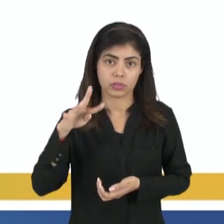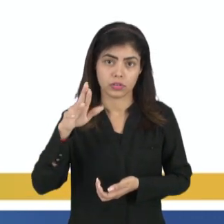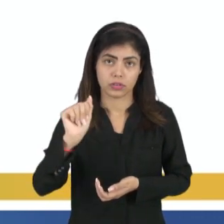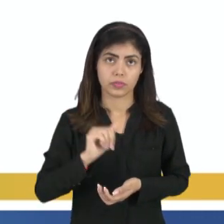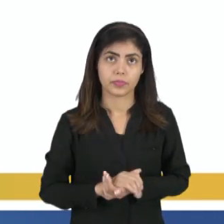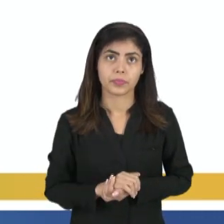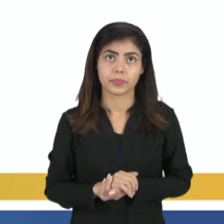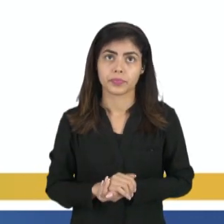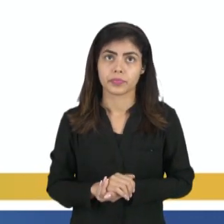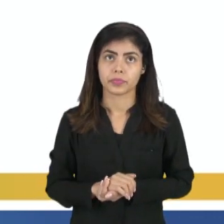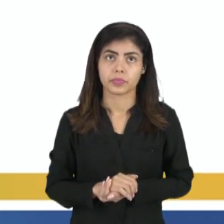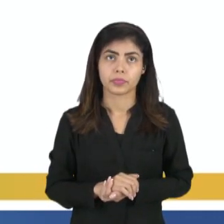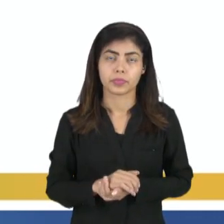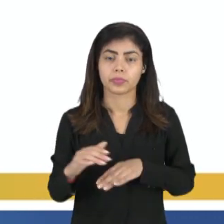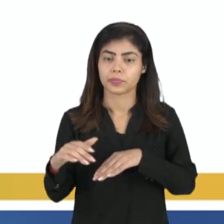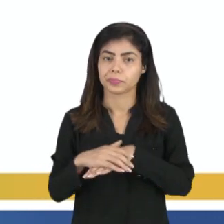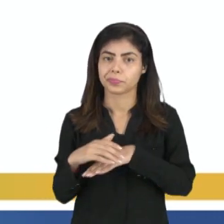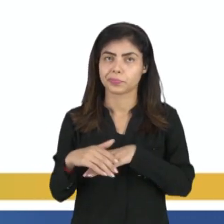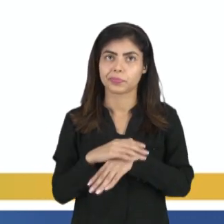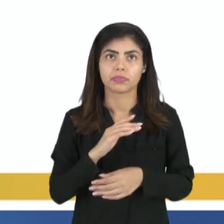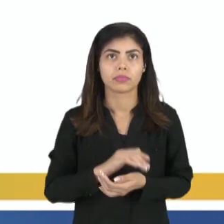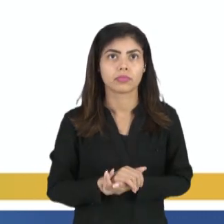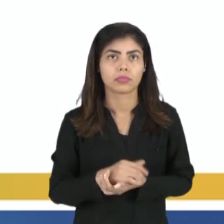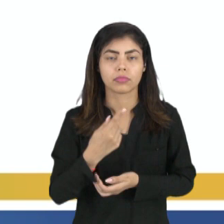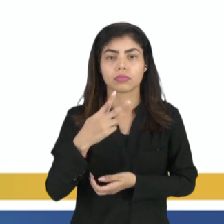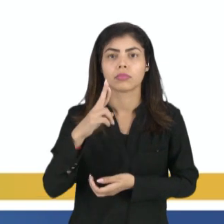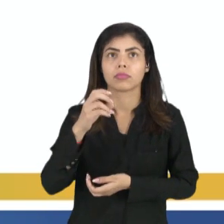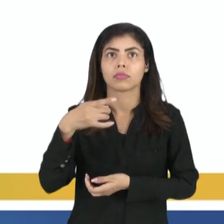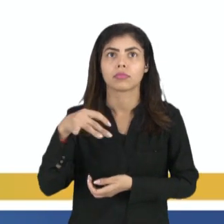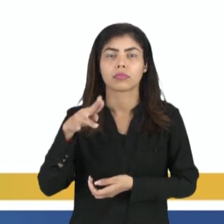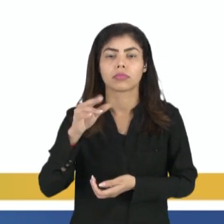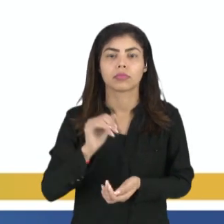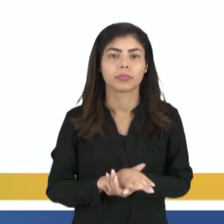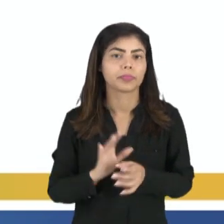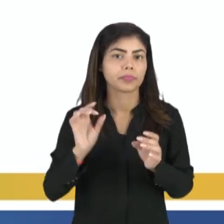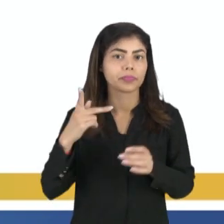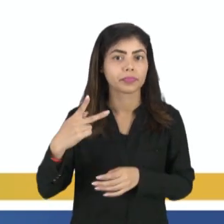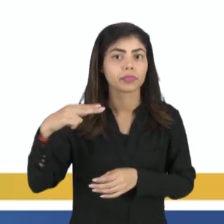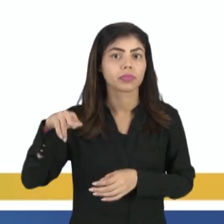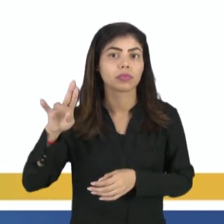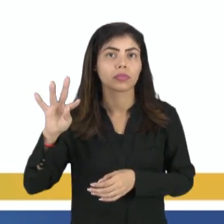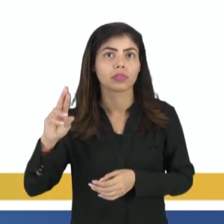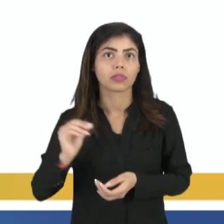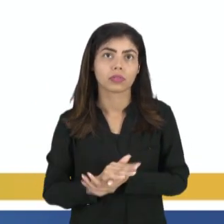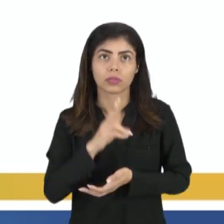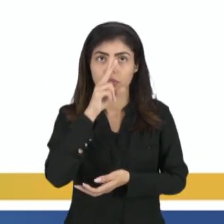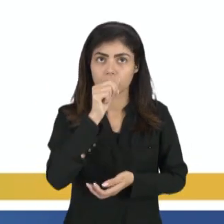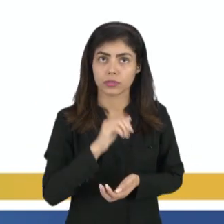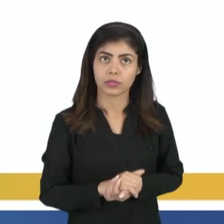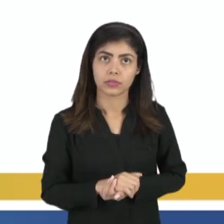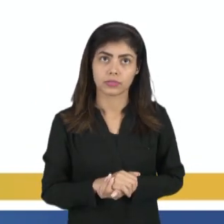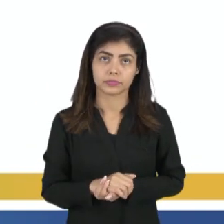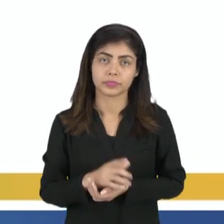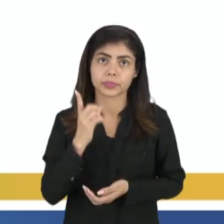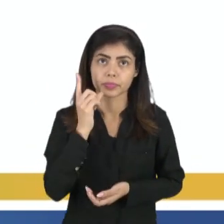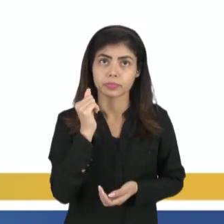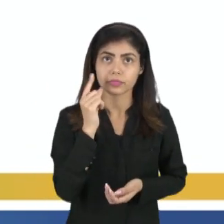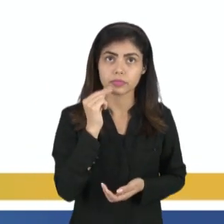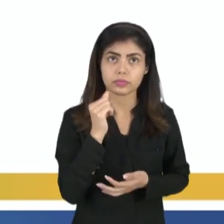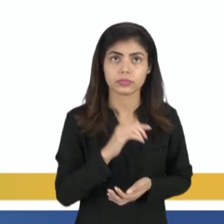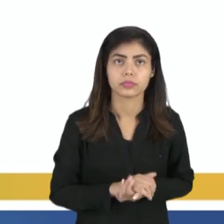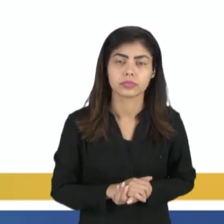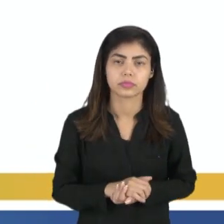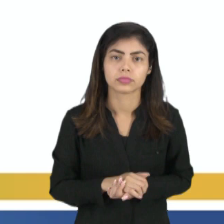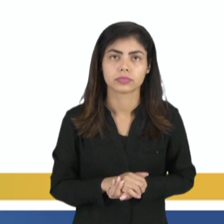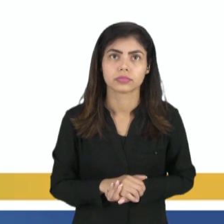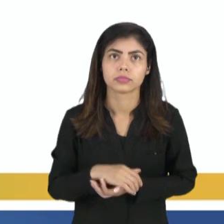proparoxítona tênis ela é paroxítona porque ela é a penúltima sílaba mais forte lápis